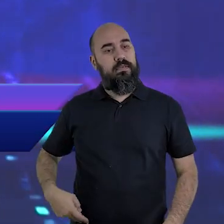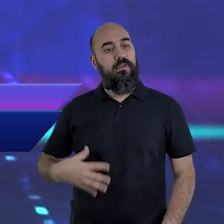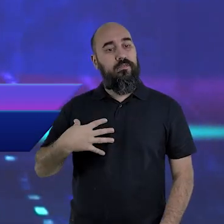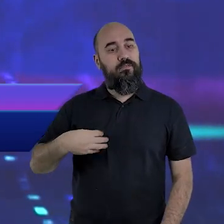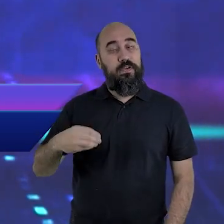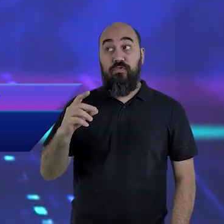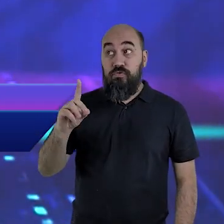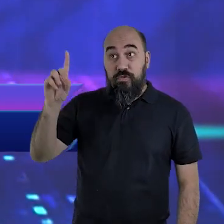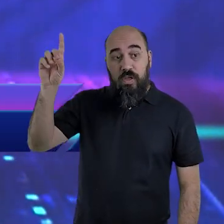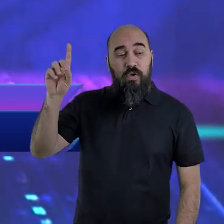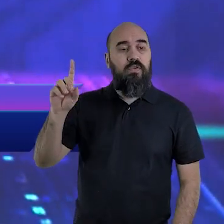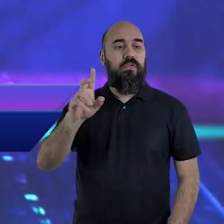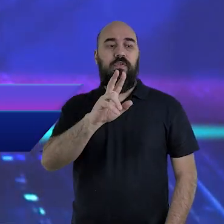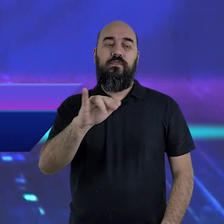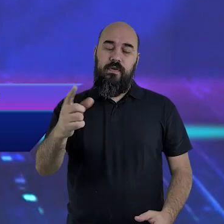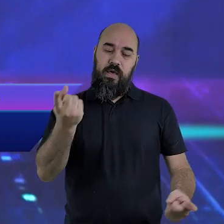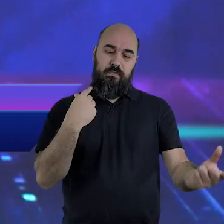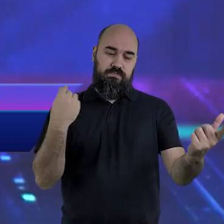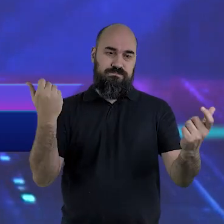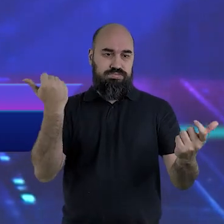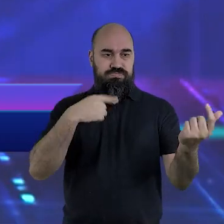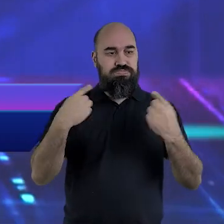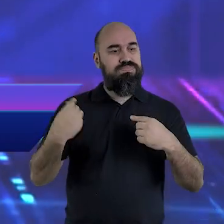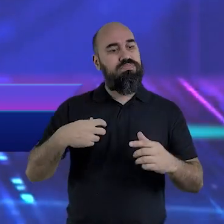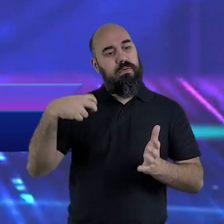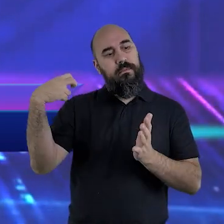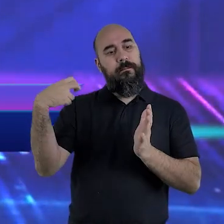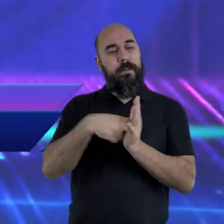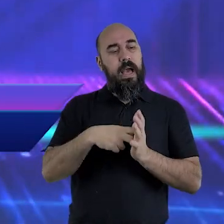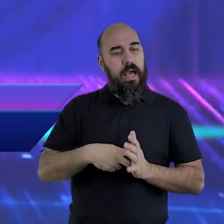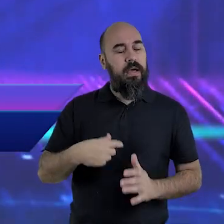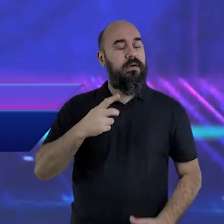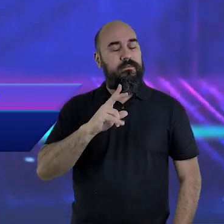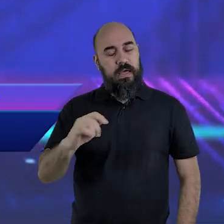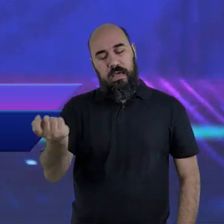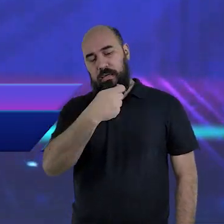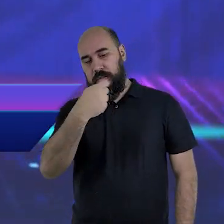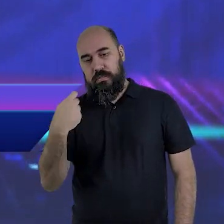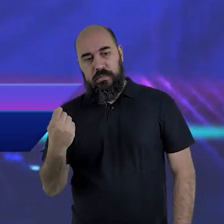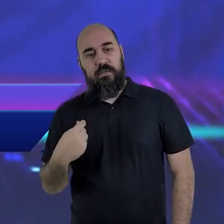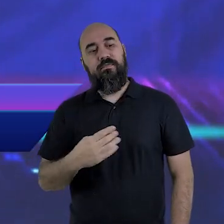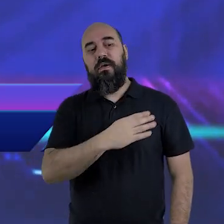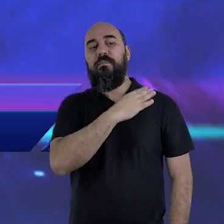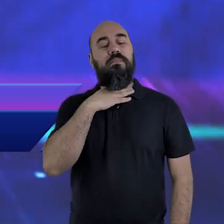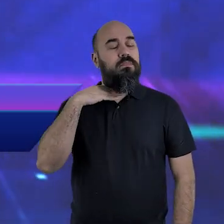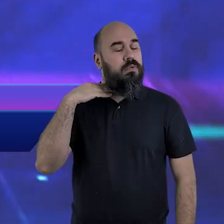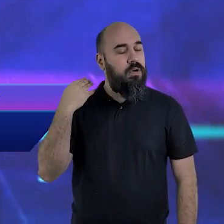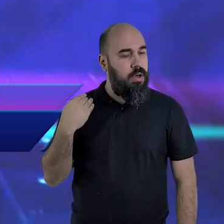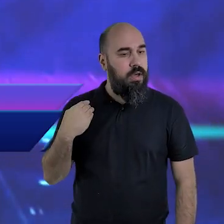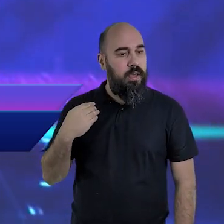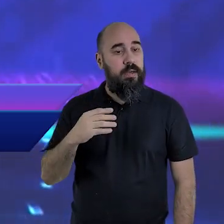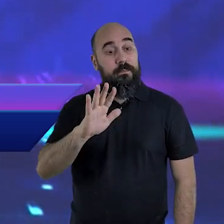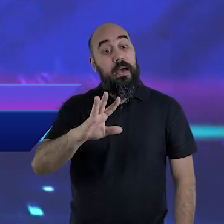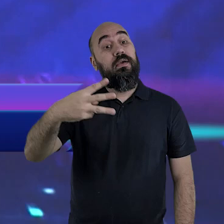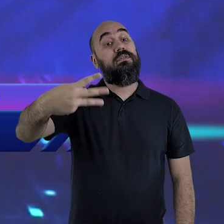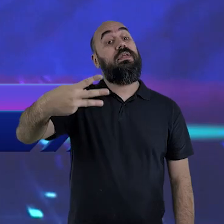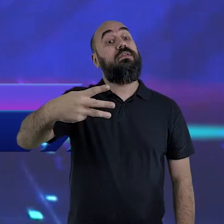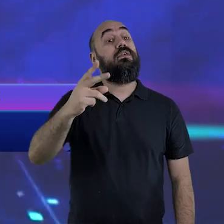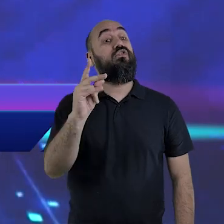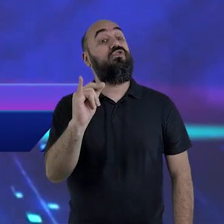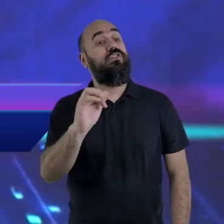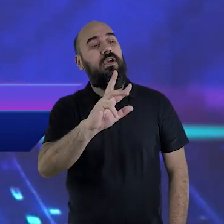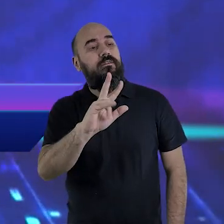gentios, escarnecido, ultrajado e cuspido. E depois de o açoitarem, tirar-lhe-ão a vida, mas ao terceiro